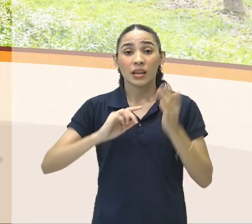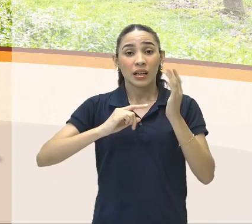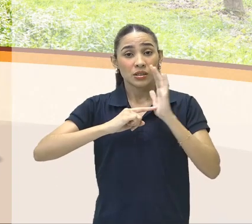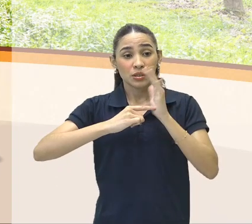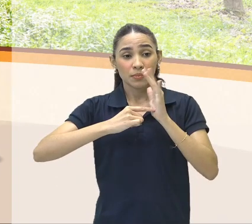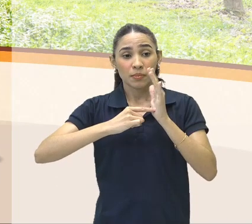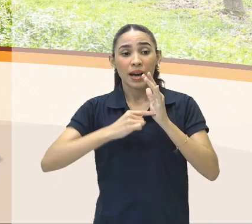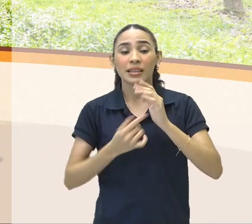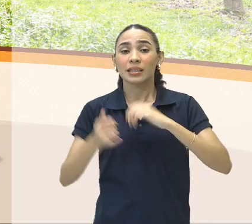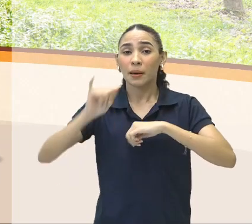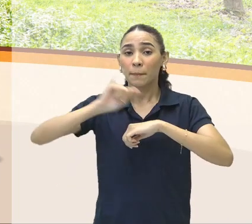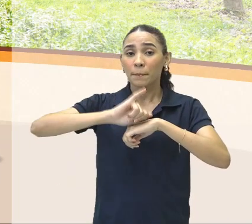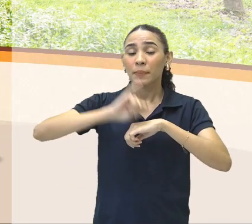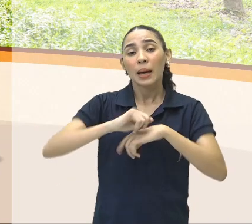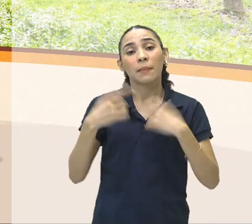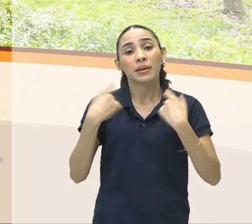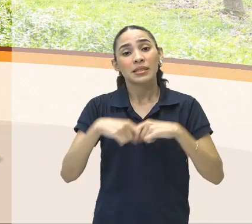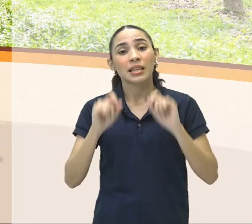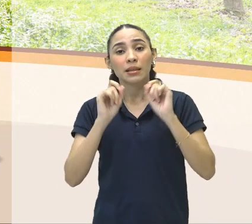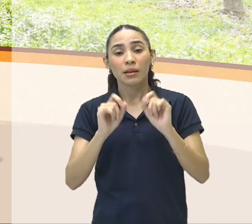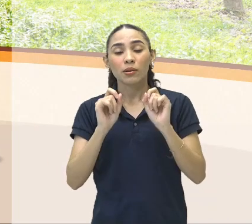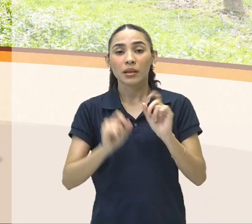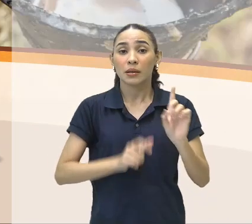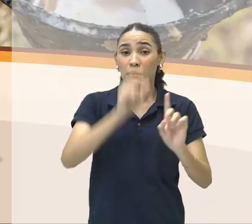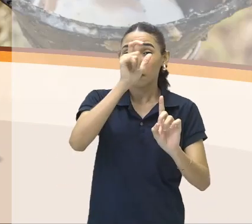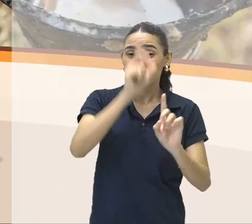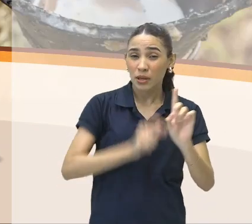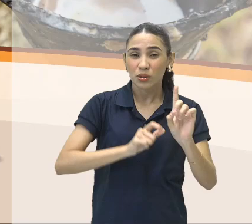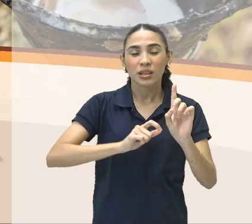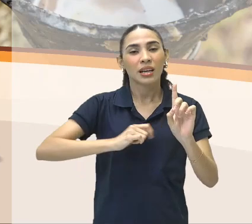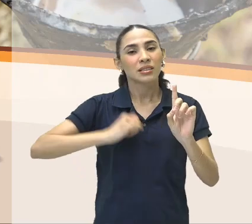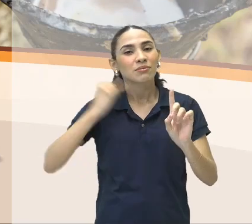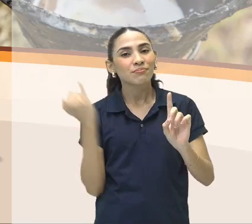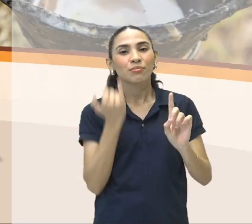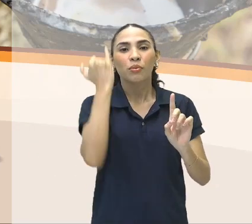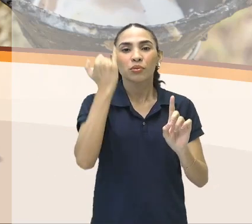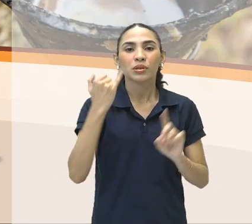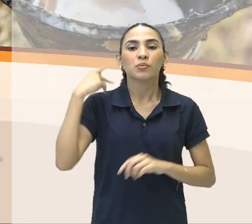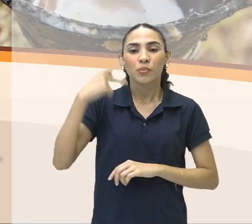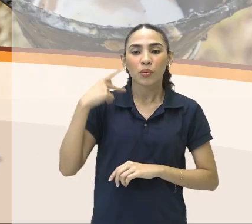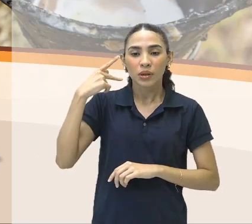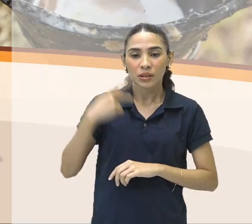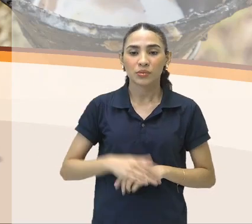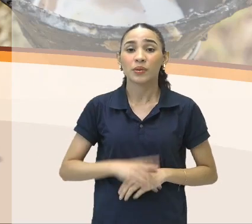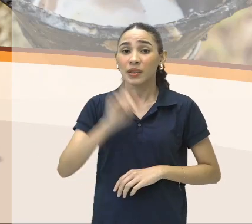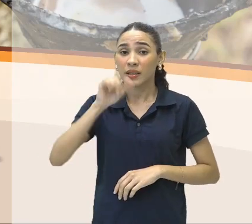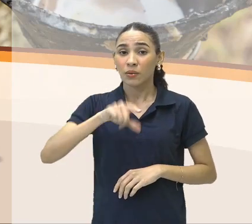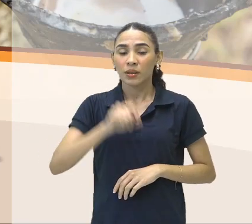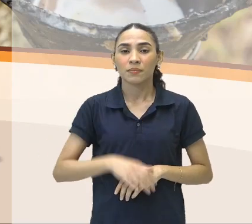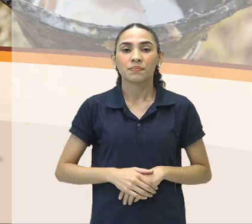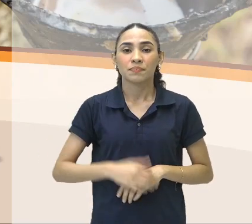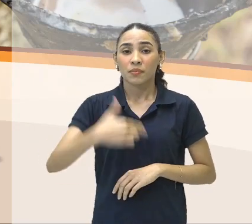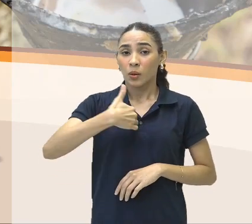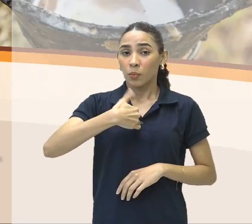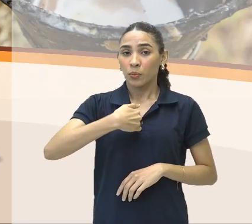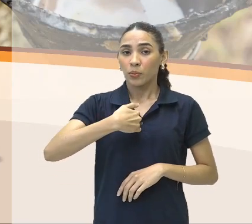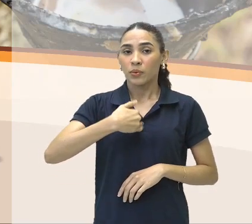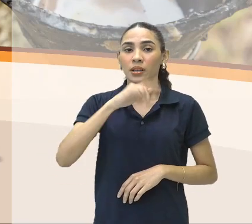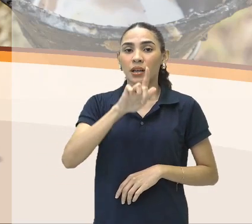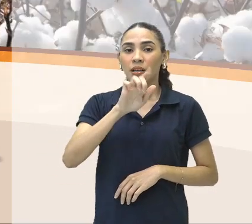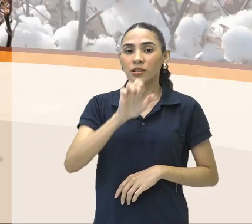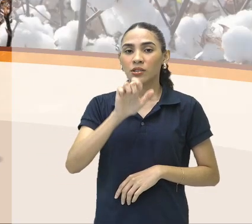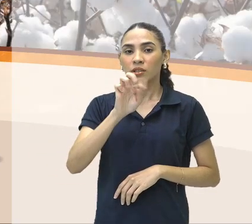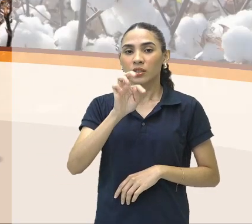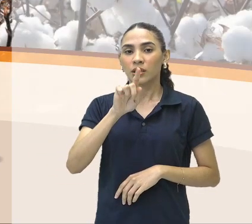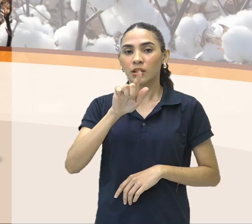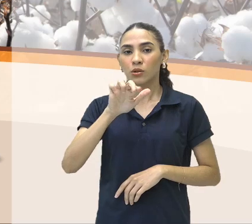a gente precisa lembrar de um personagem político importante para esse momento, que é justamente Getúlio Vargas.